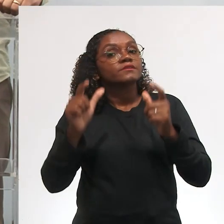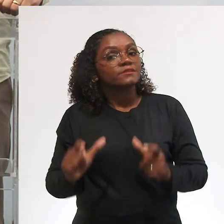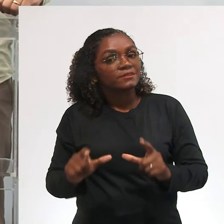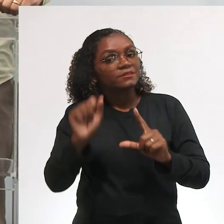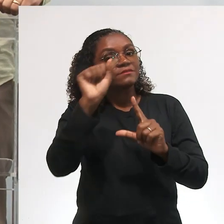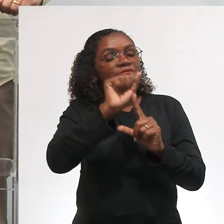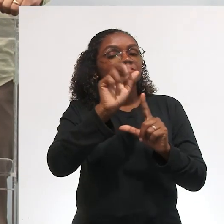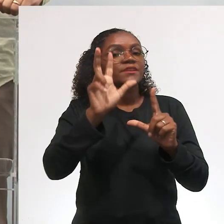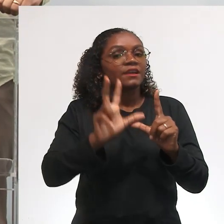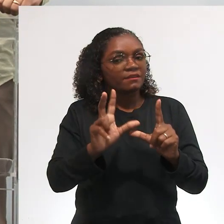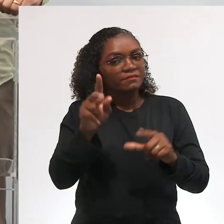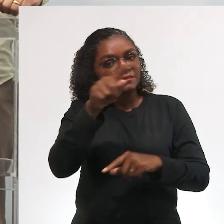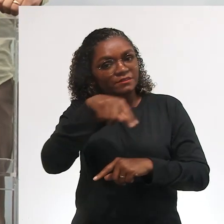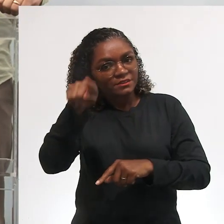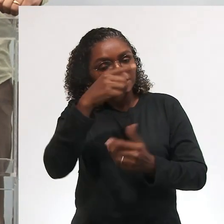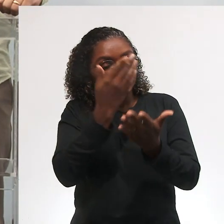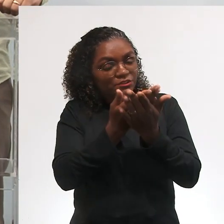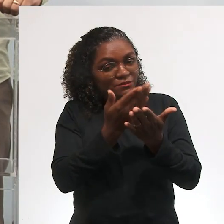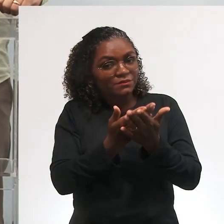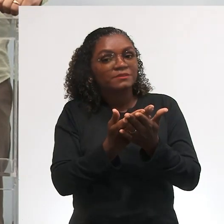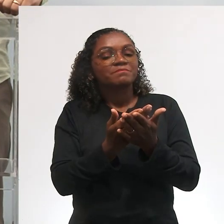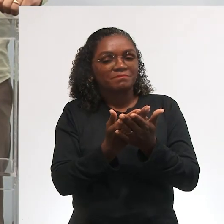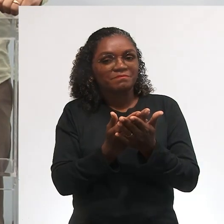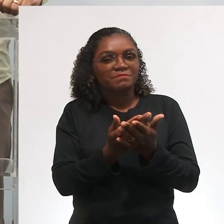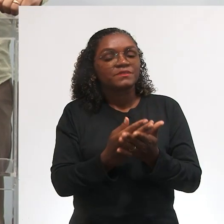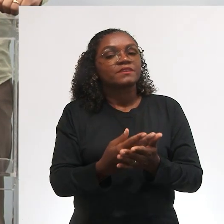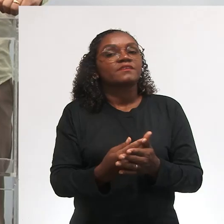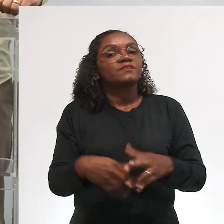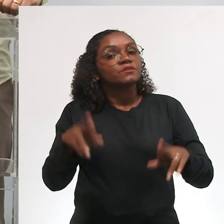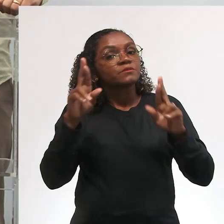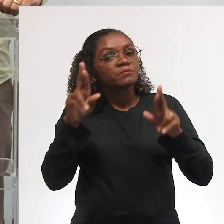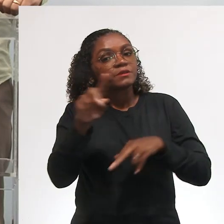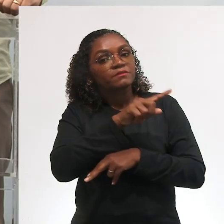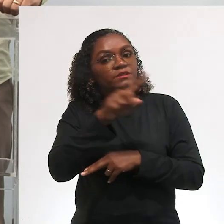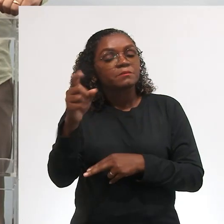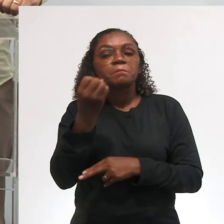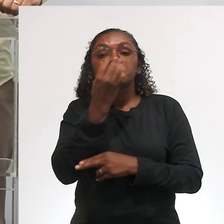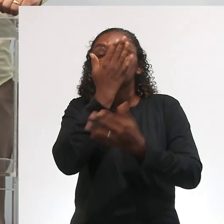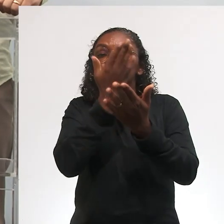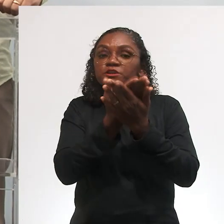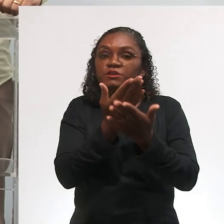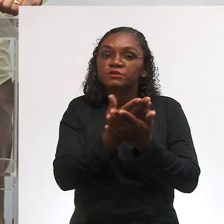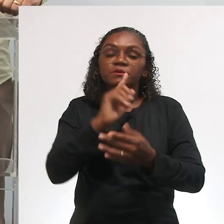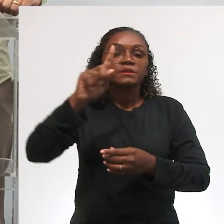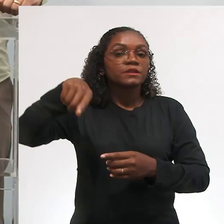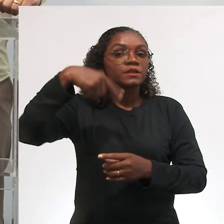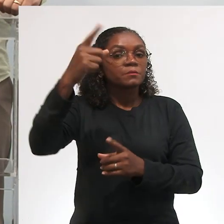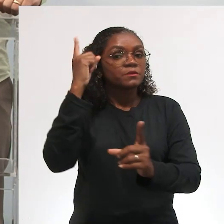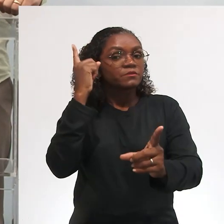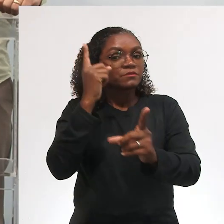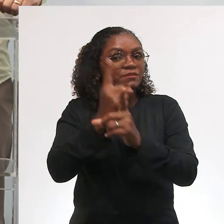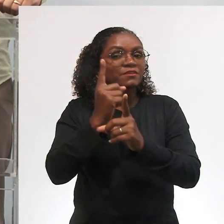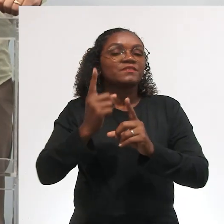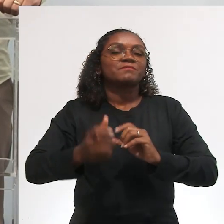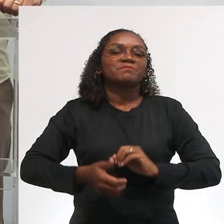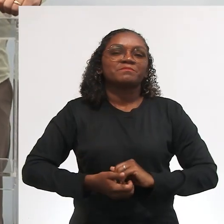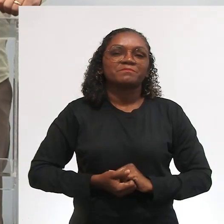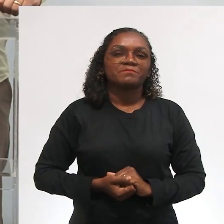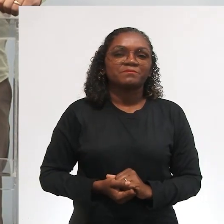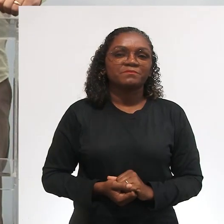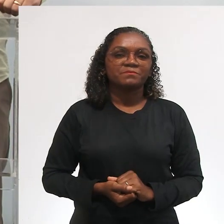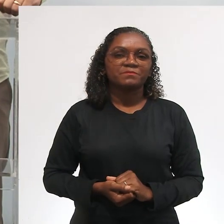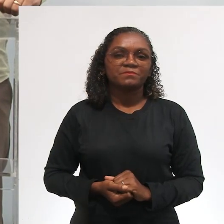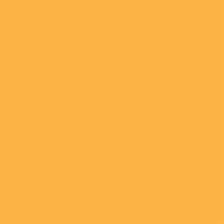vocês no AVA. Eu desejo a cada um de vocês bons estudos e nós nos vemos na nossa próxima aula.